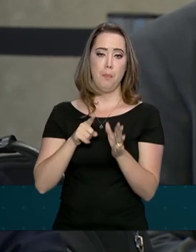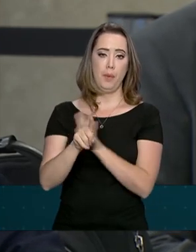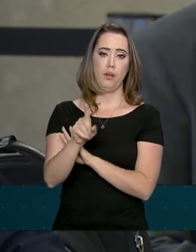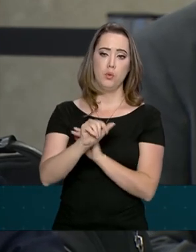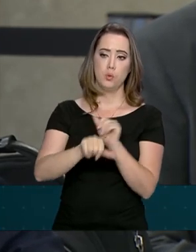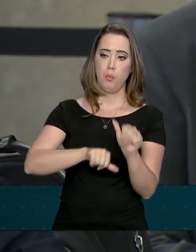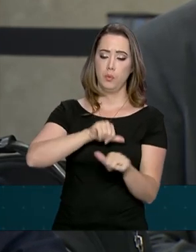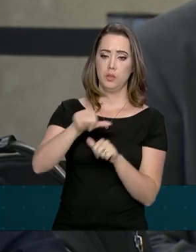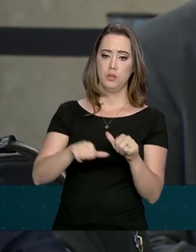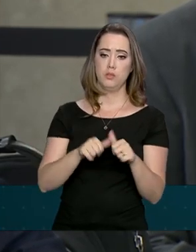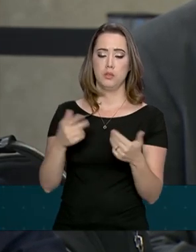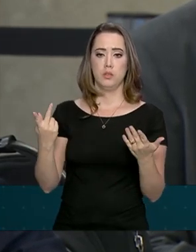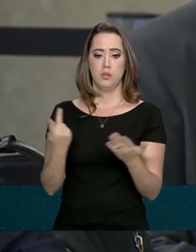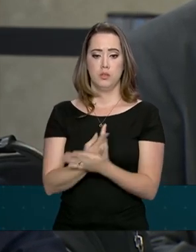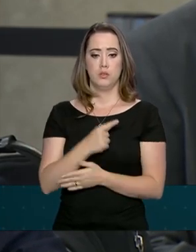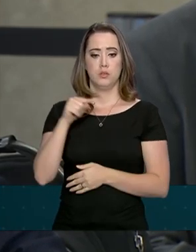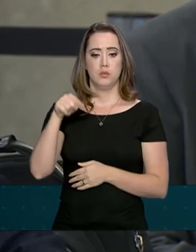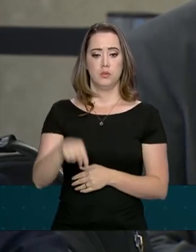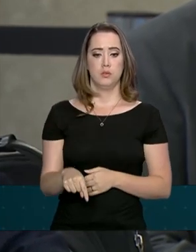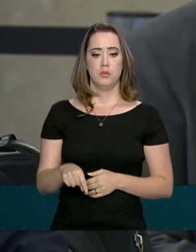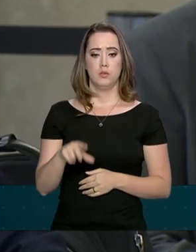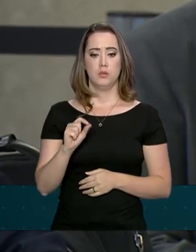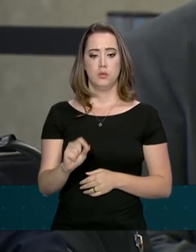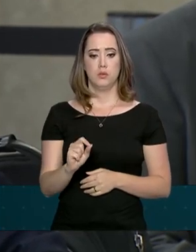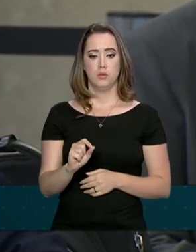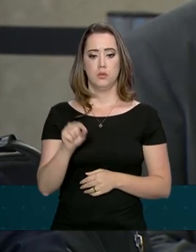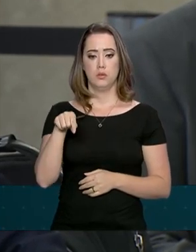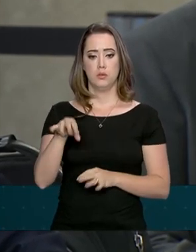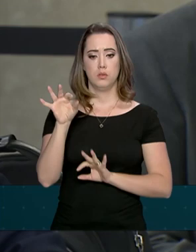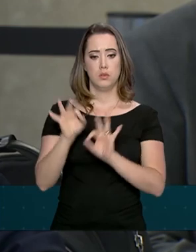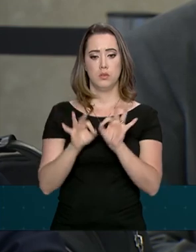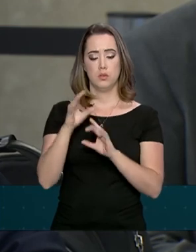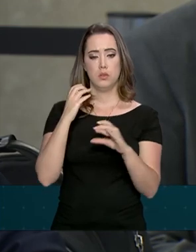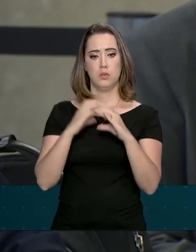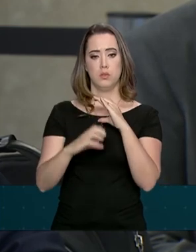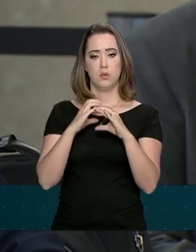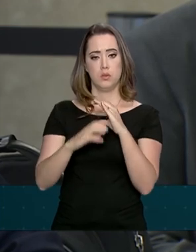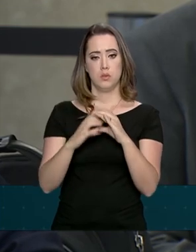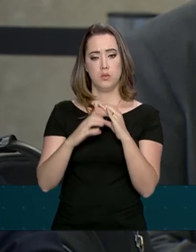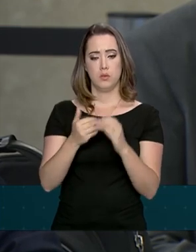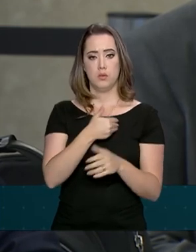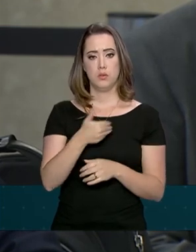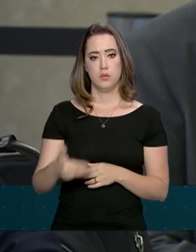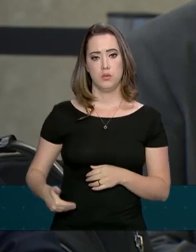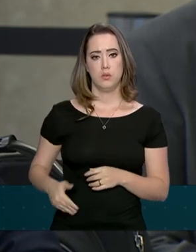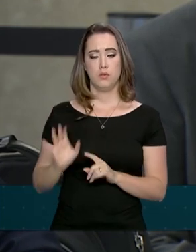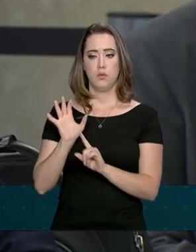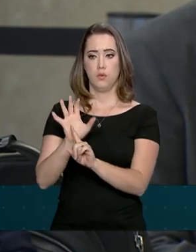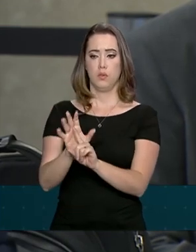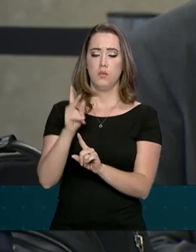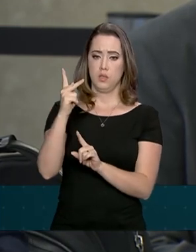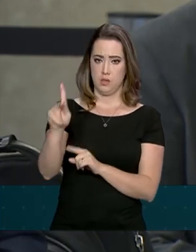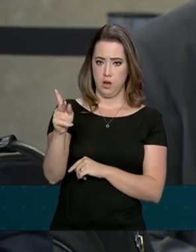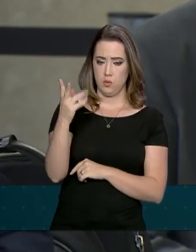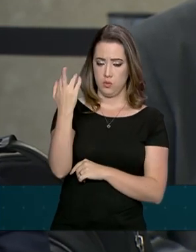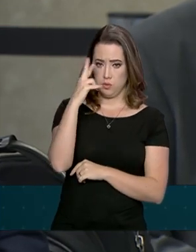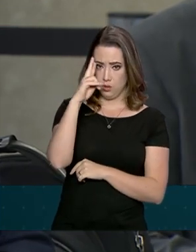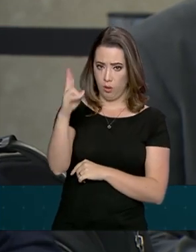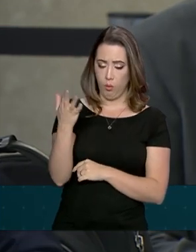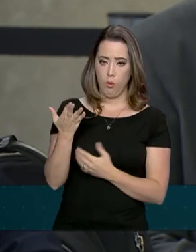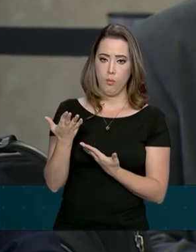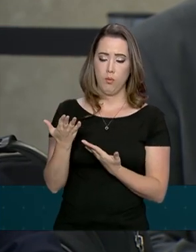mudanças que estão sendo feitas aqui é na estrutura de comunicação do governo afetará inclusive o senhor é porta